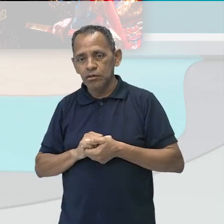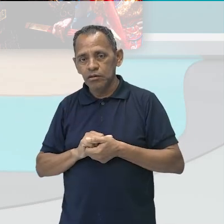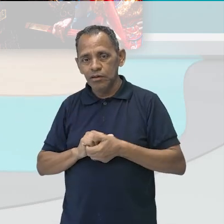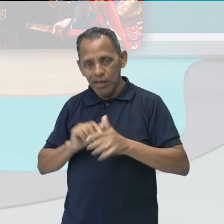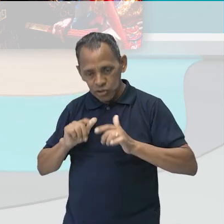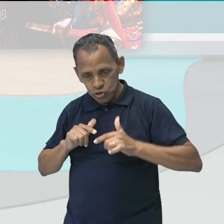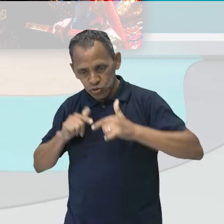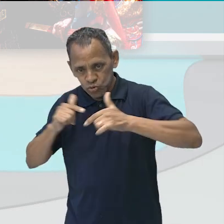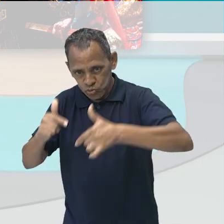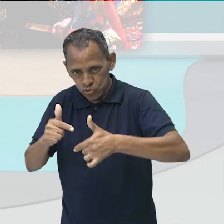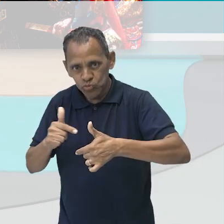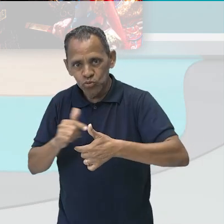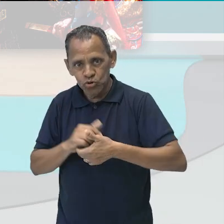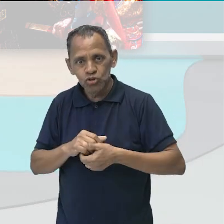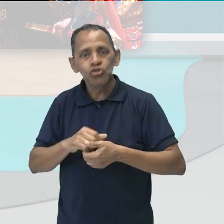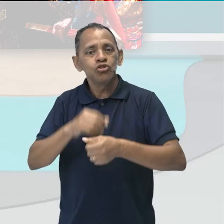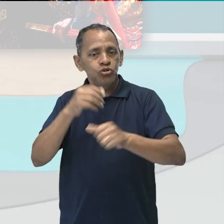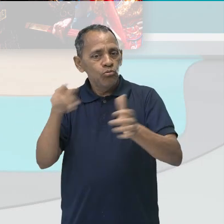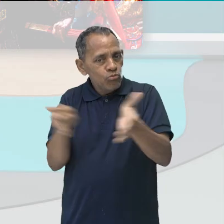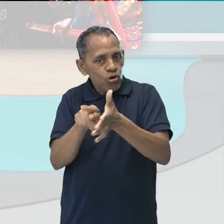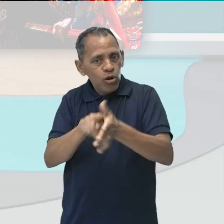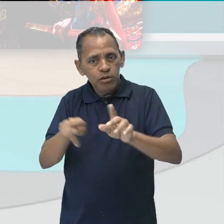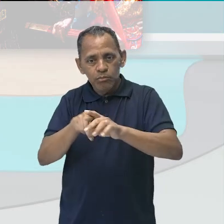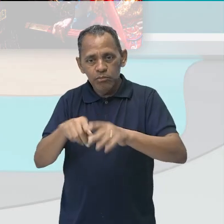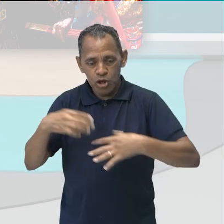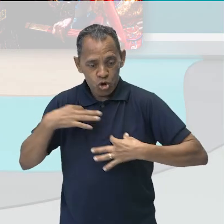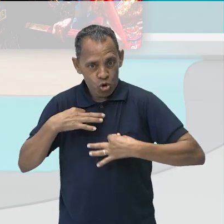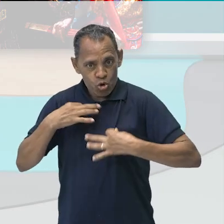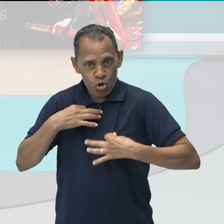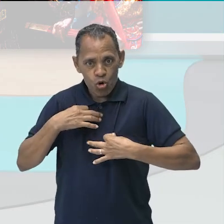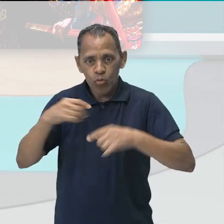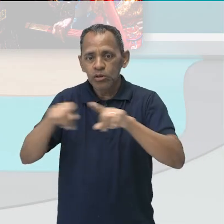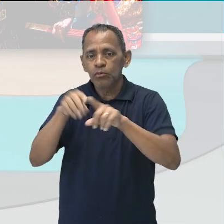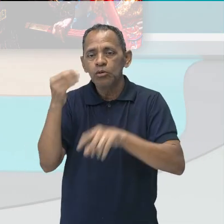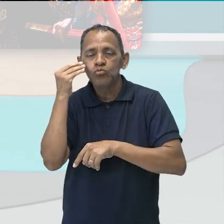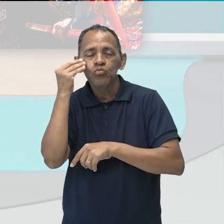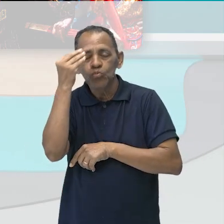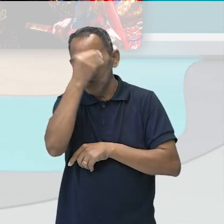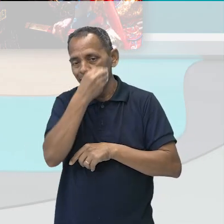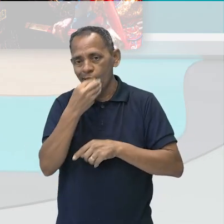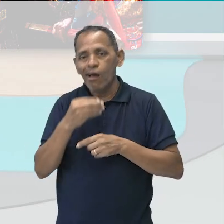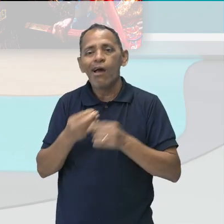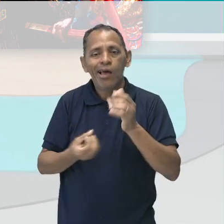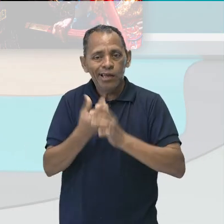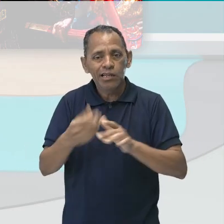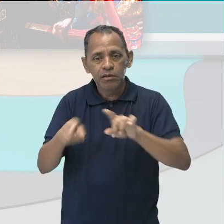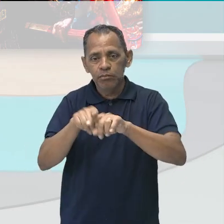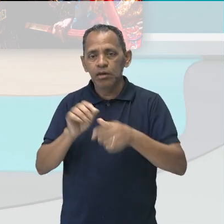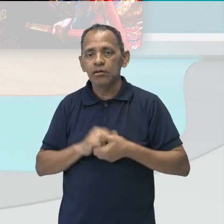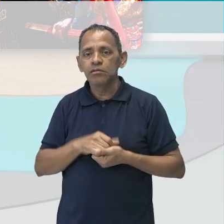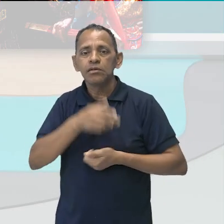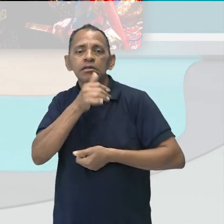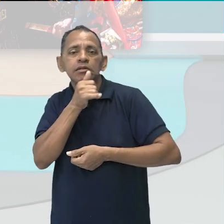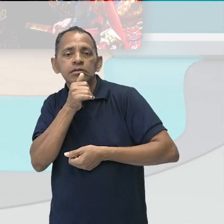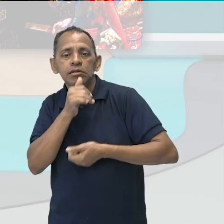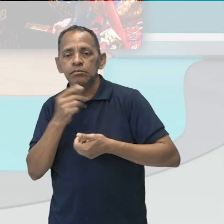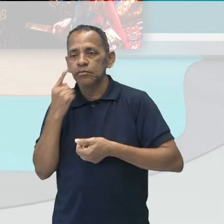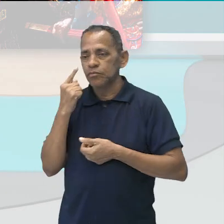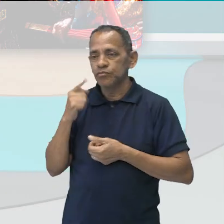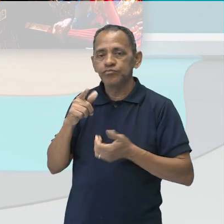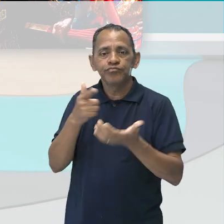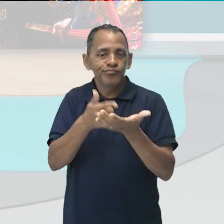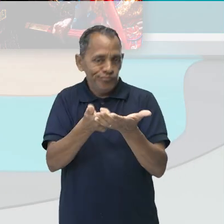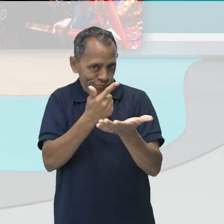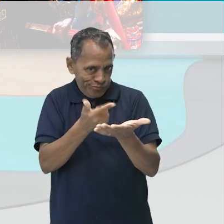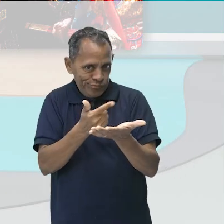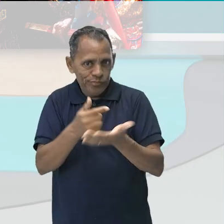altamente estilizadas, além de seus trajes e maquiagens elaboradas. Exemplo, o livro de